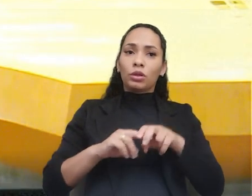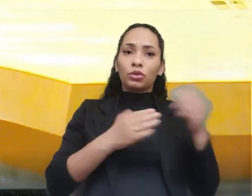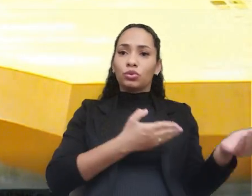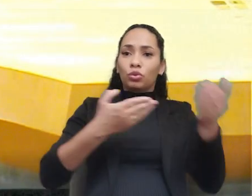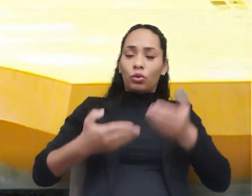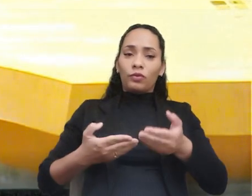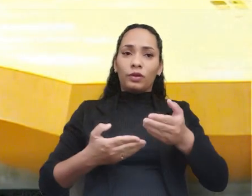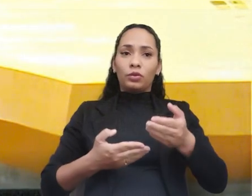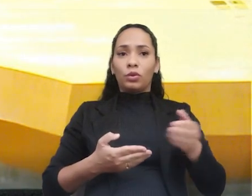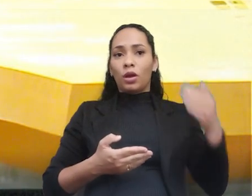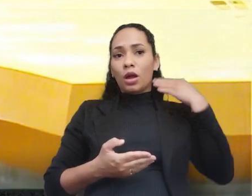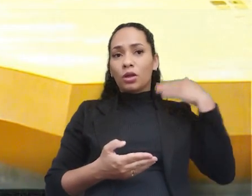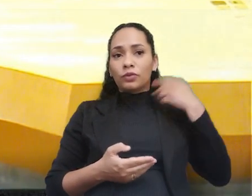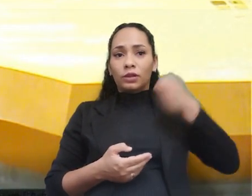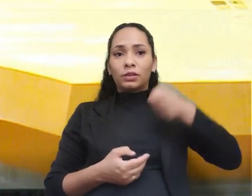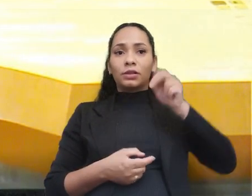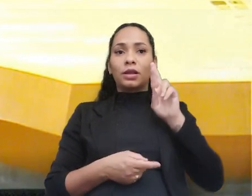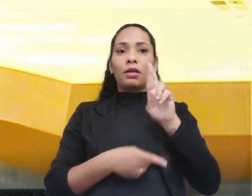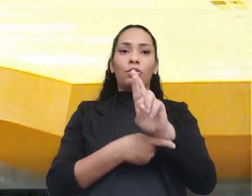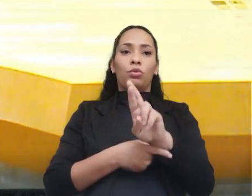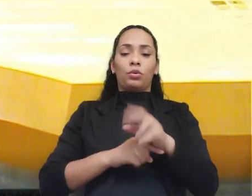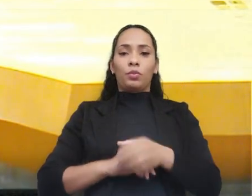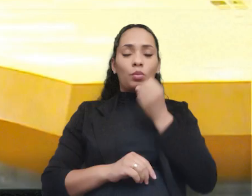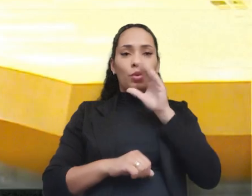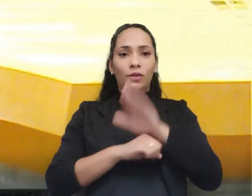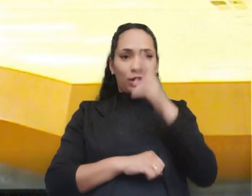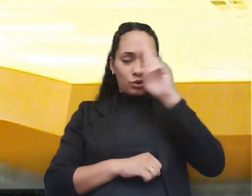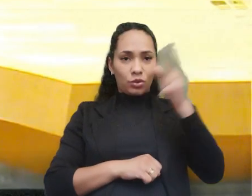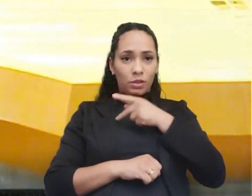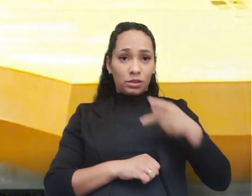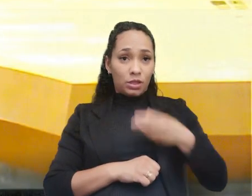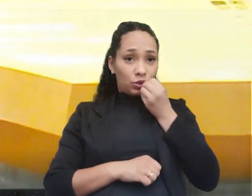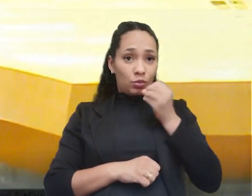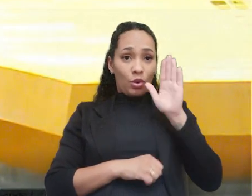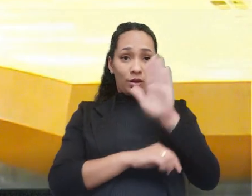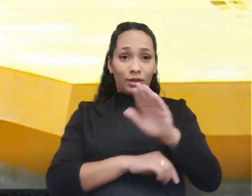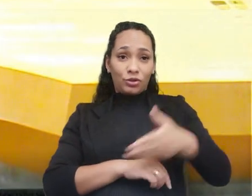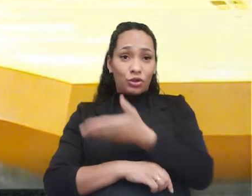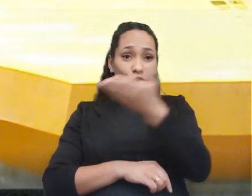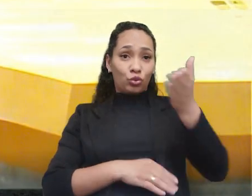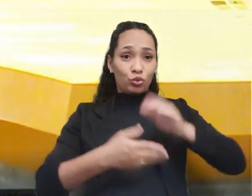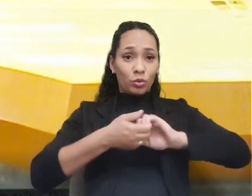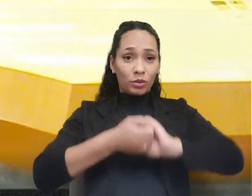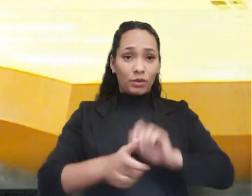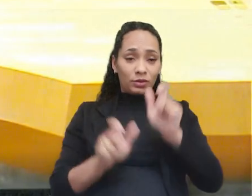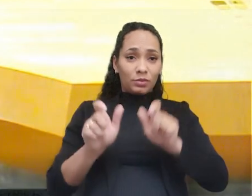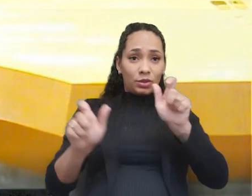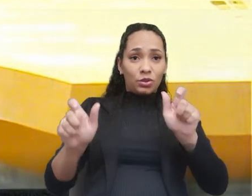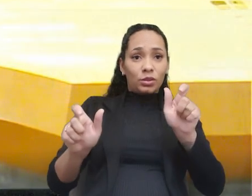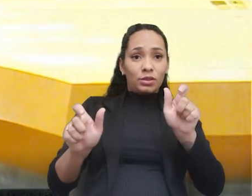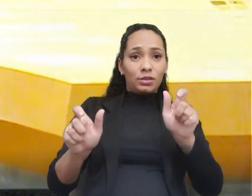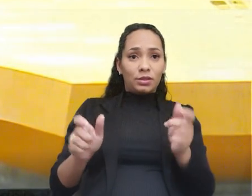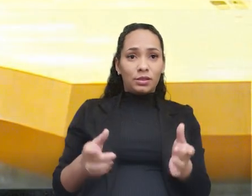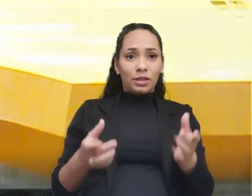doutora Sandra, eminente relatora. Boa tarde, senhor presidente. Boa tarde a todos. Cumprimento todas as pessoas aqui